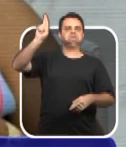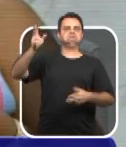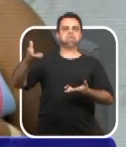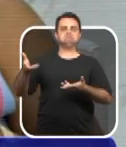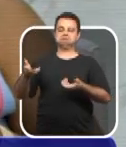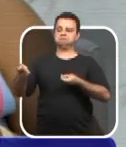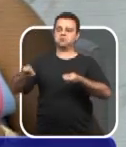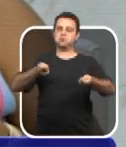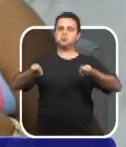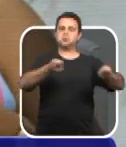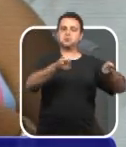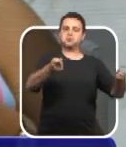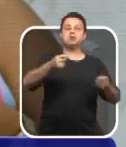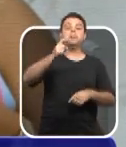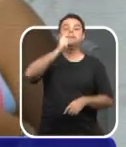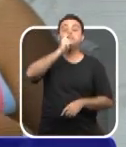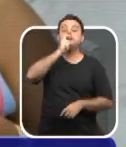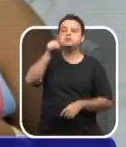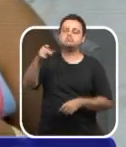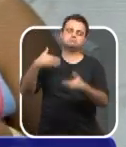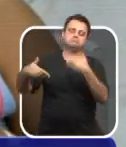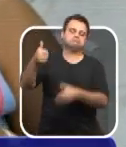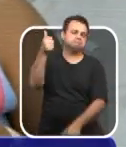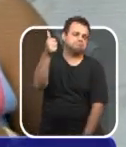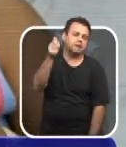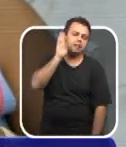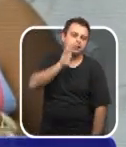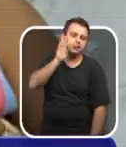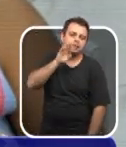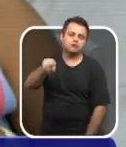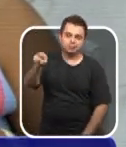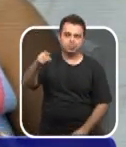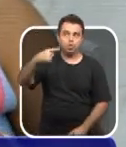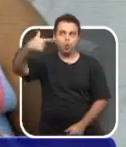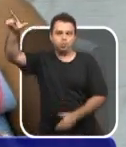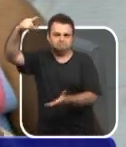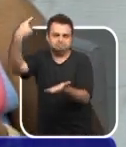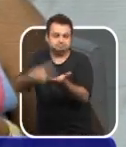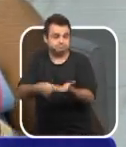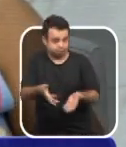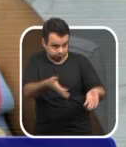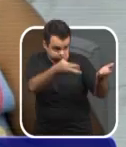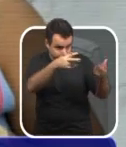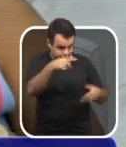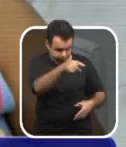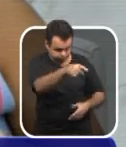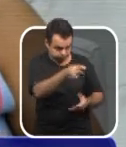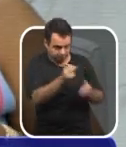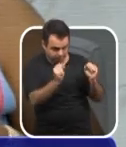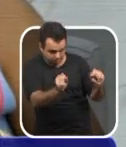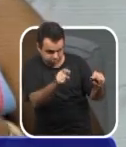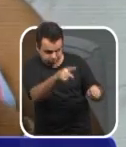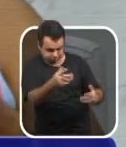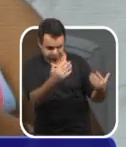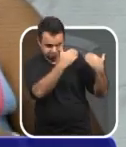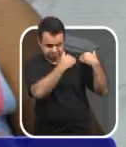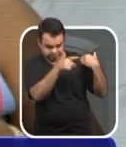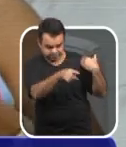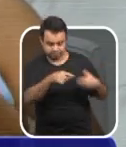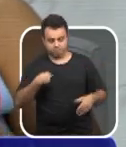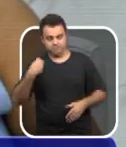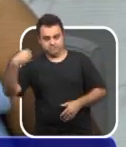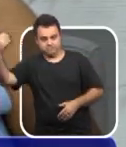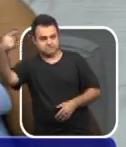Roberto, muito bacana, às vezes tinha esses compromissos externos, ele falava: vereadora, comece a sessão, vereadora, estou em